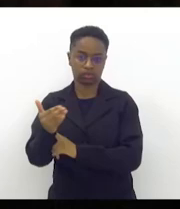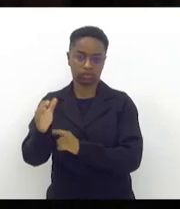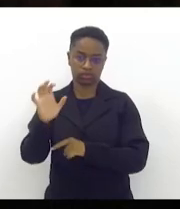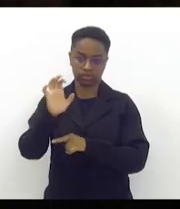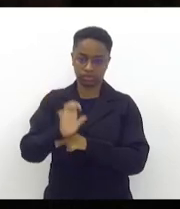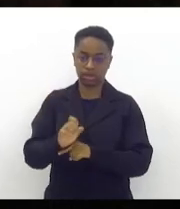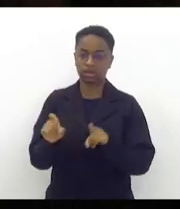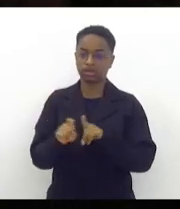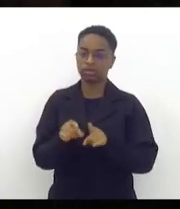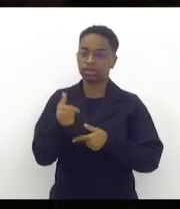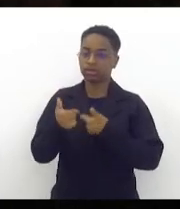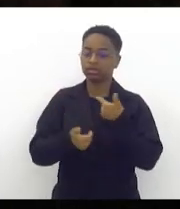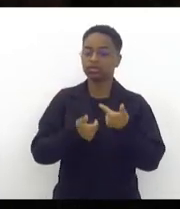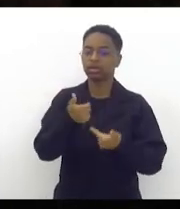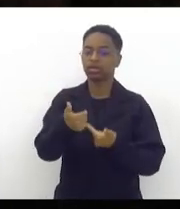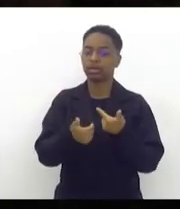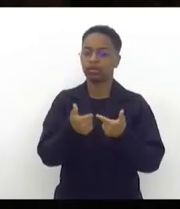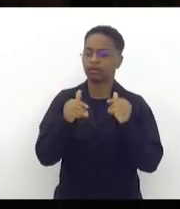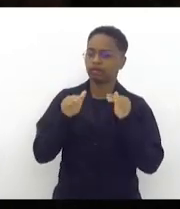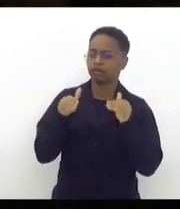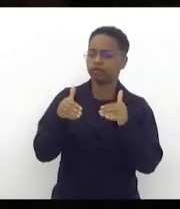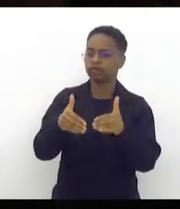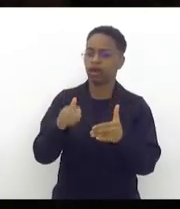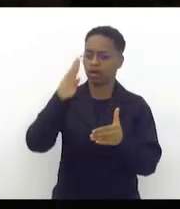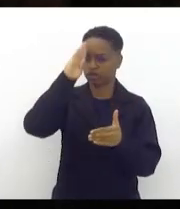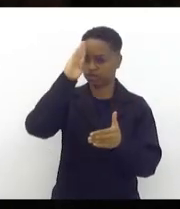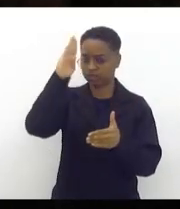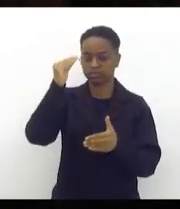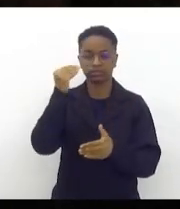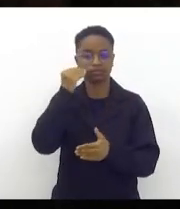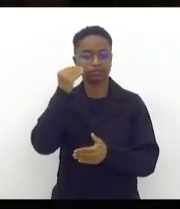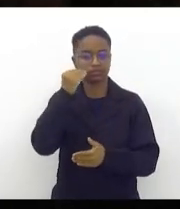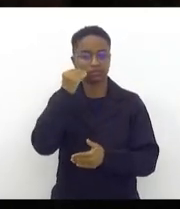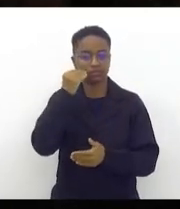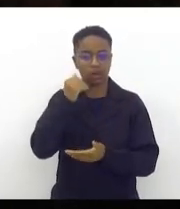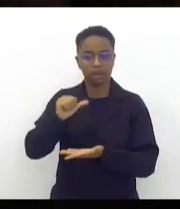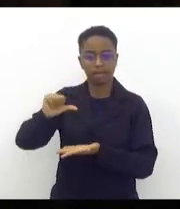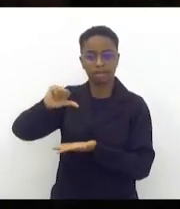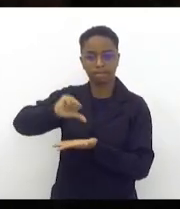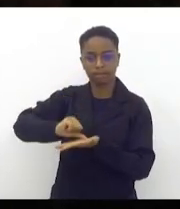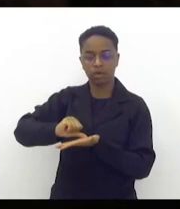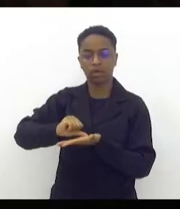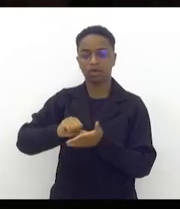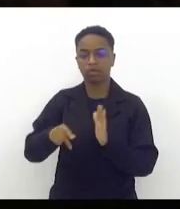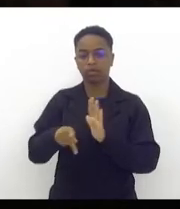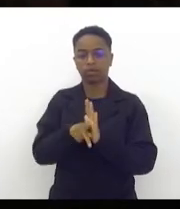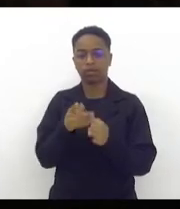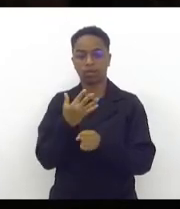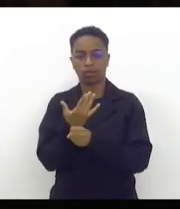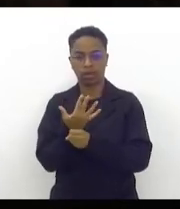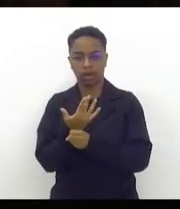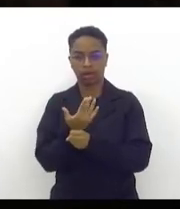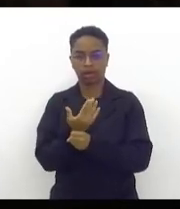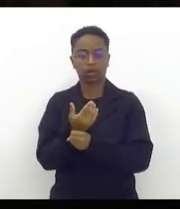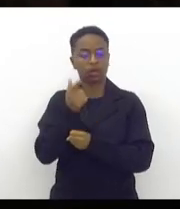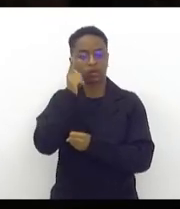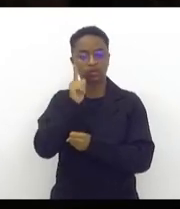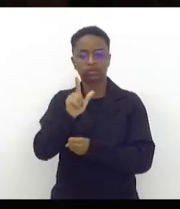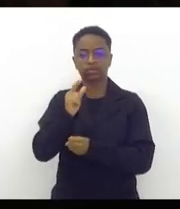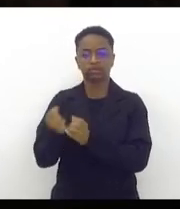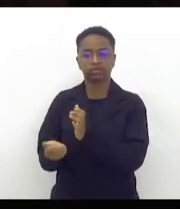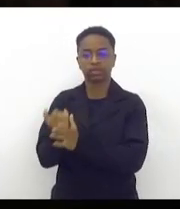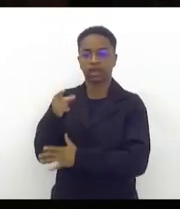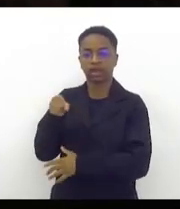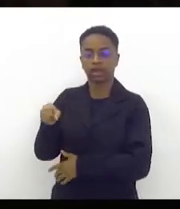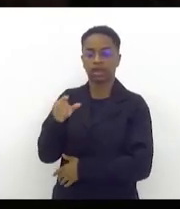e trabalhamos com muita ênfase para levar um polo da Universidade do Estado do Rio de Janeiro, da UERJ, para Cabo Frio, que